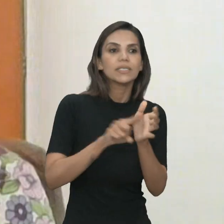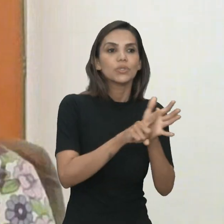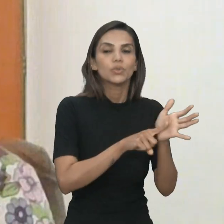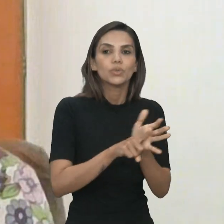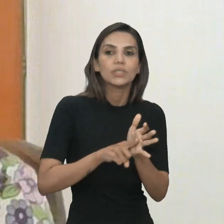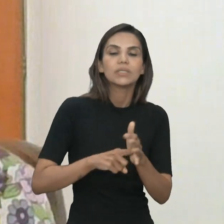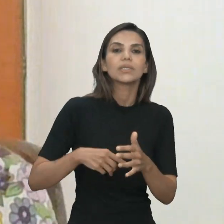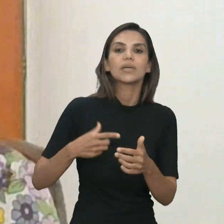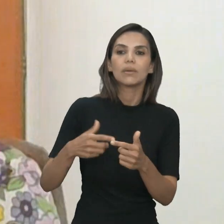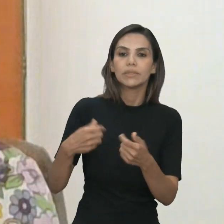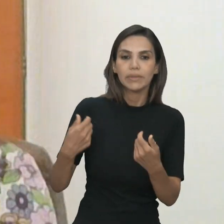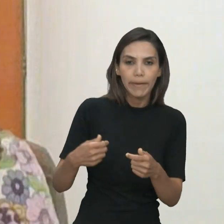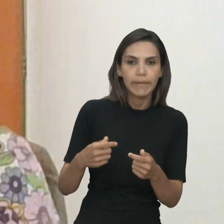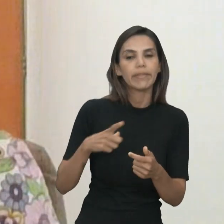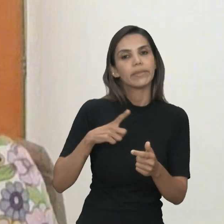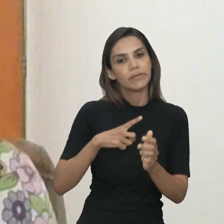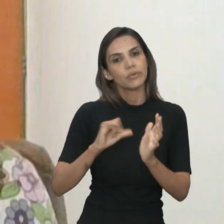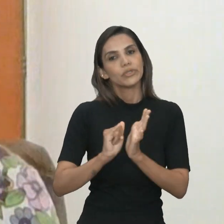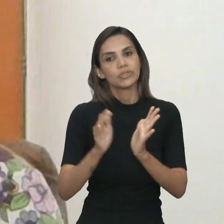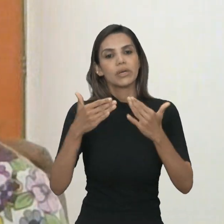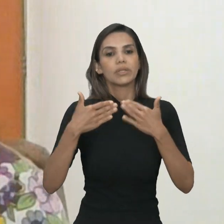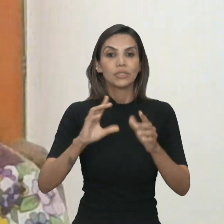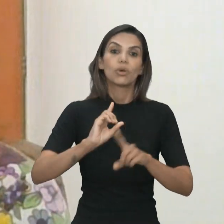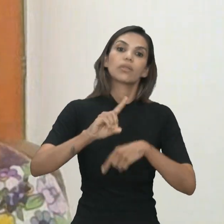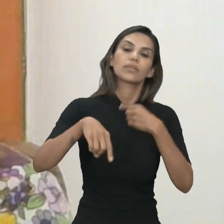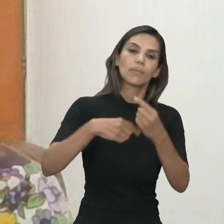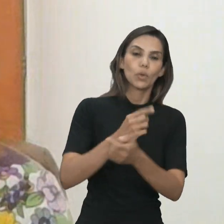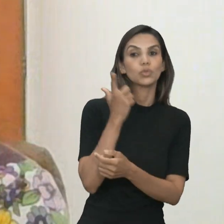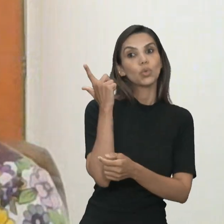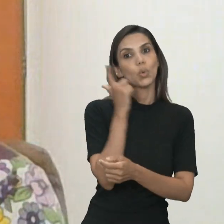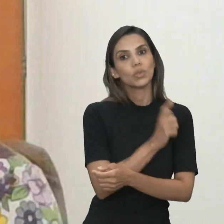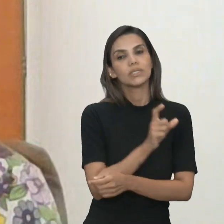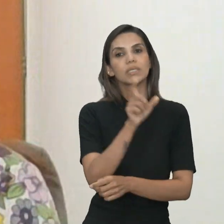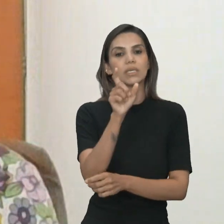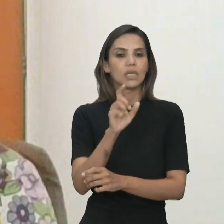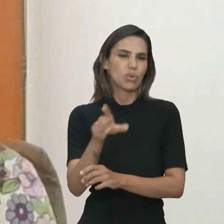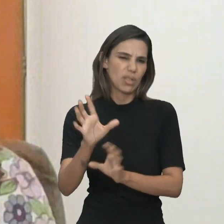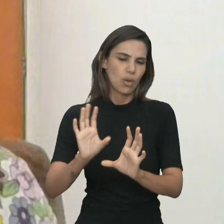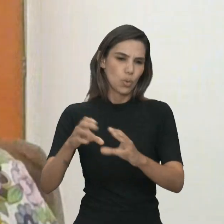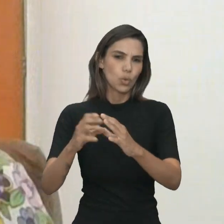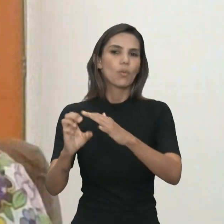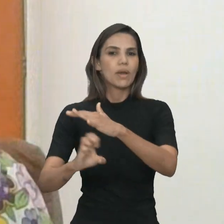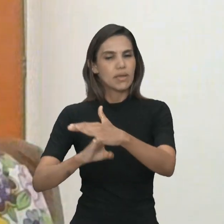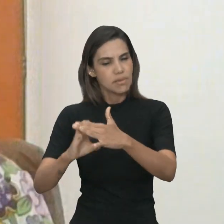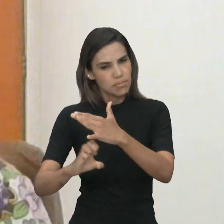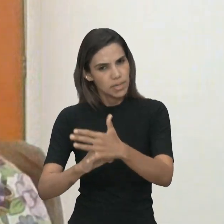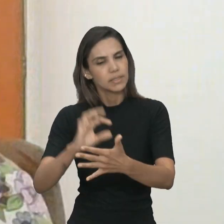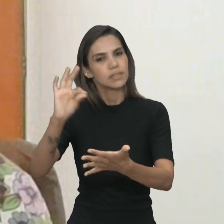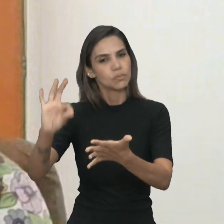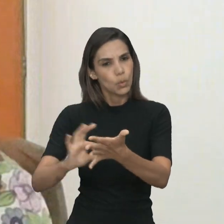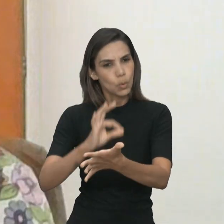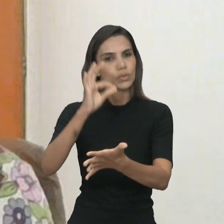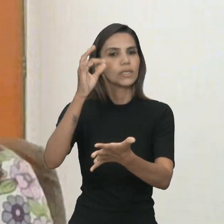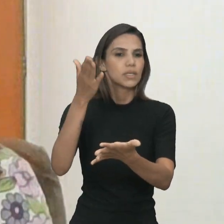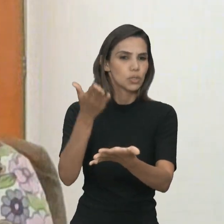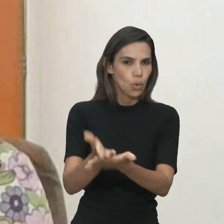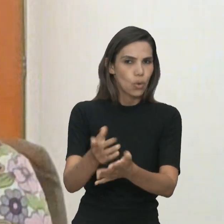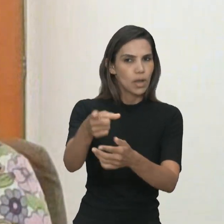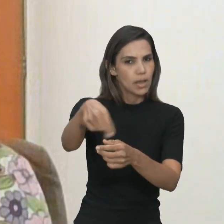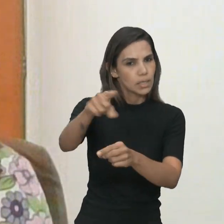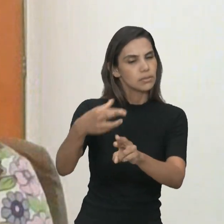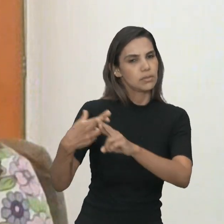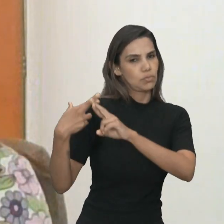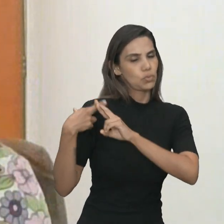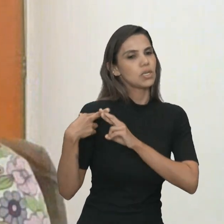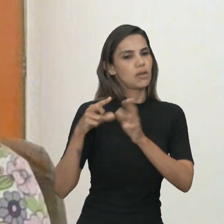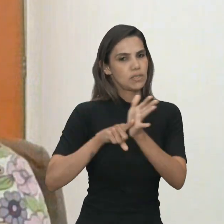passaram depois disso, até que a gente conseguiu fazer uma contratação direta da GEAP e teve que fazer todo um estudo de ambientes, né,